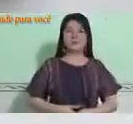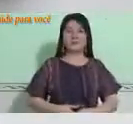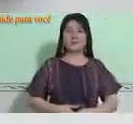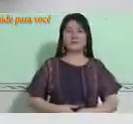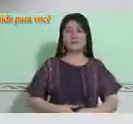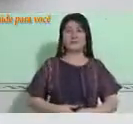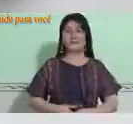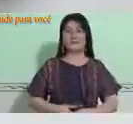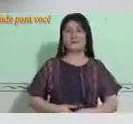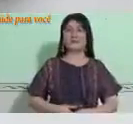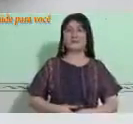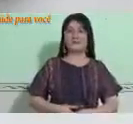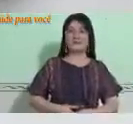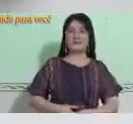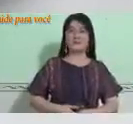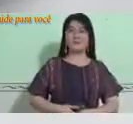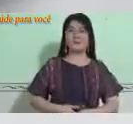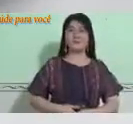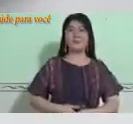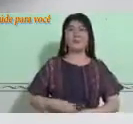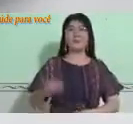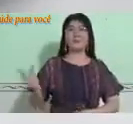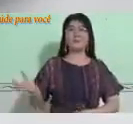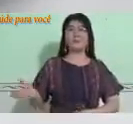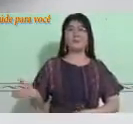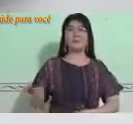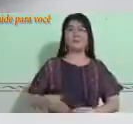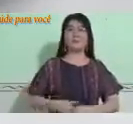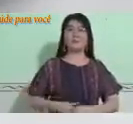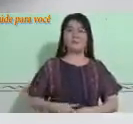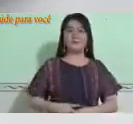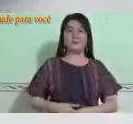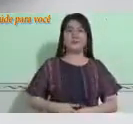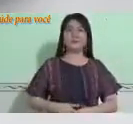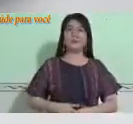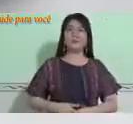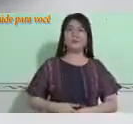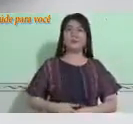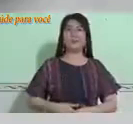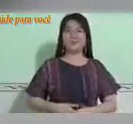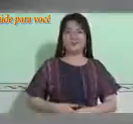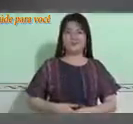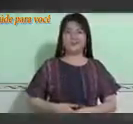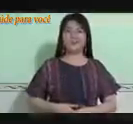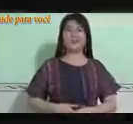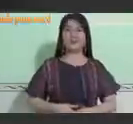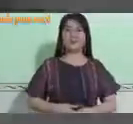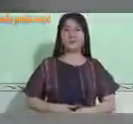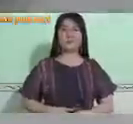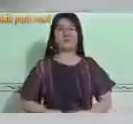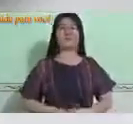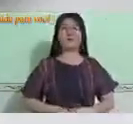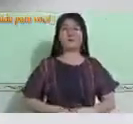Outros sintomas de catapora no bebê são 2 pontos, febre, ponto e vírgula, coceira na pele, ponto e vírgula, choro fácil, ponto e